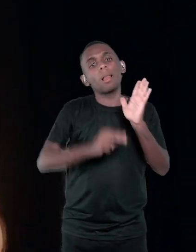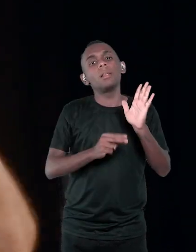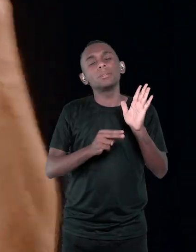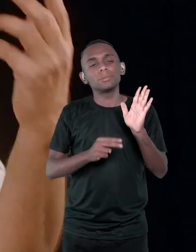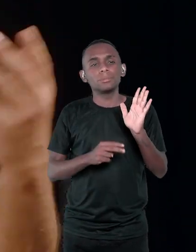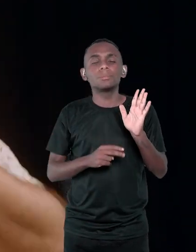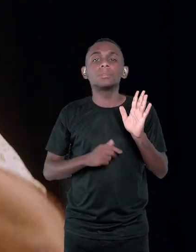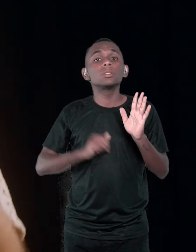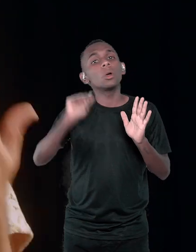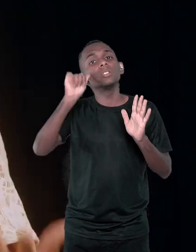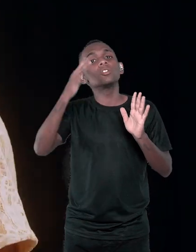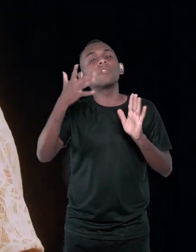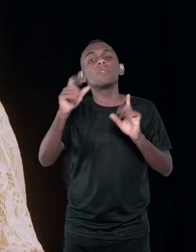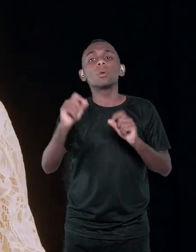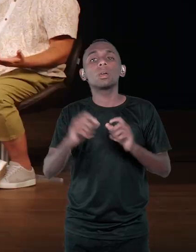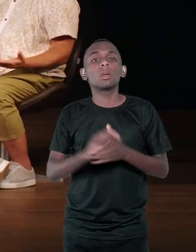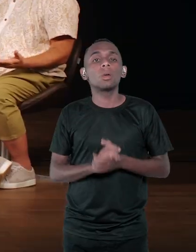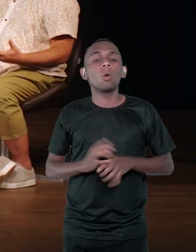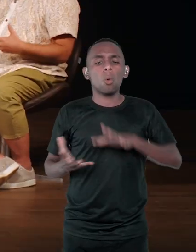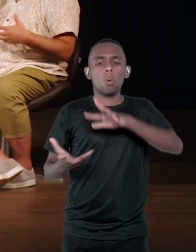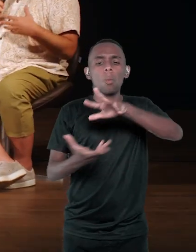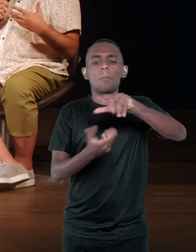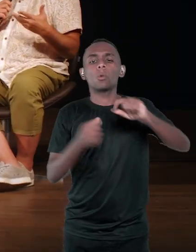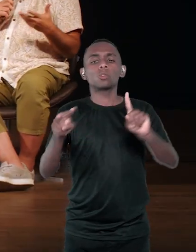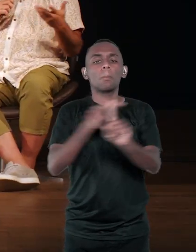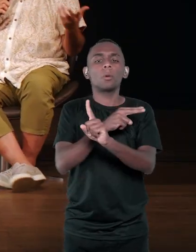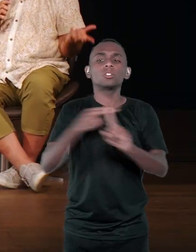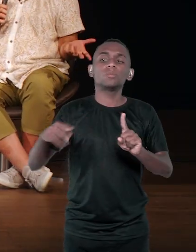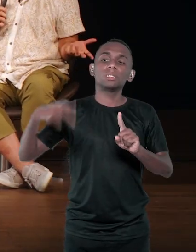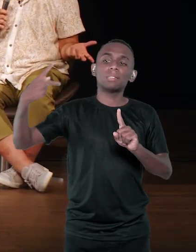era falar, bom, o mundo segundo Elza. Né? O que a Elza acha de